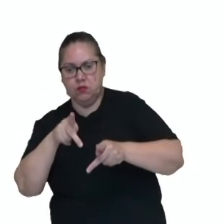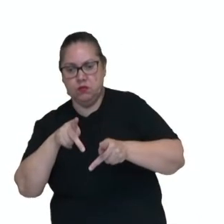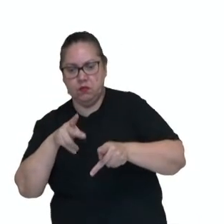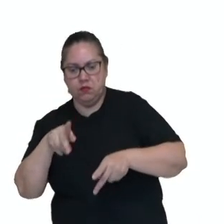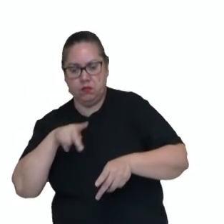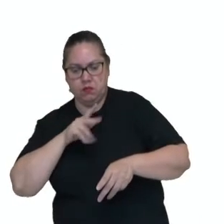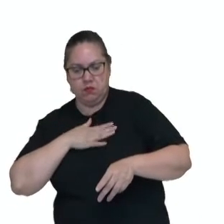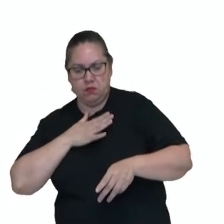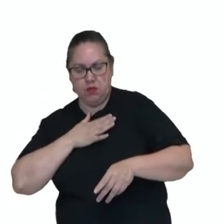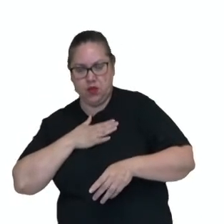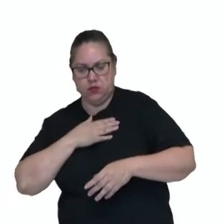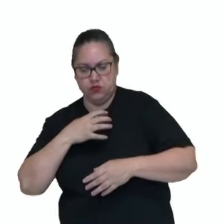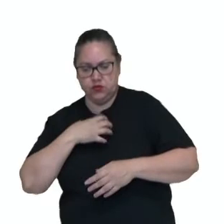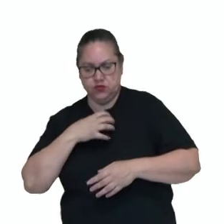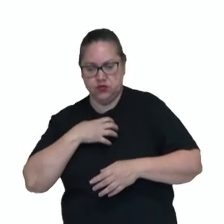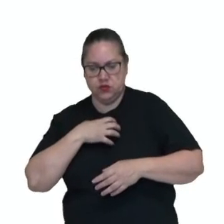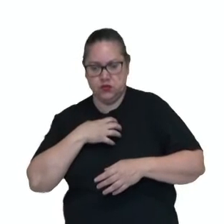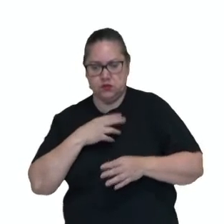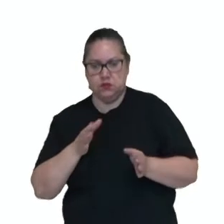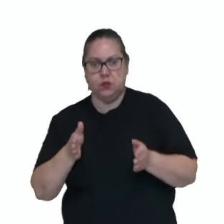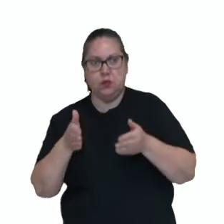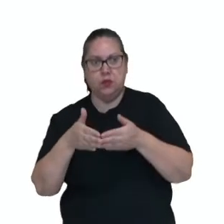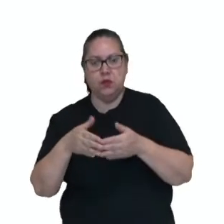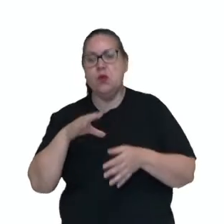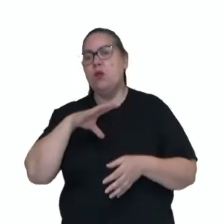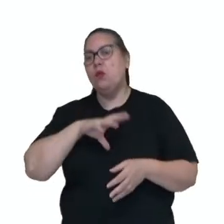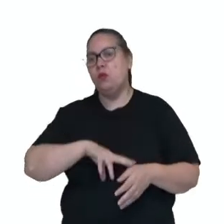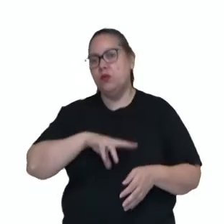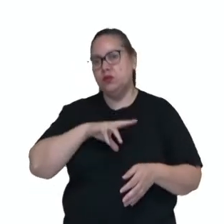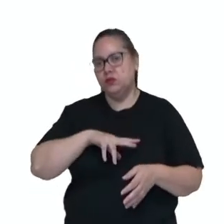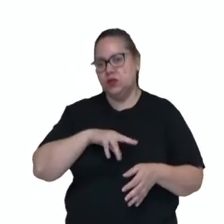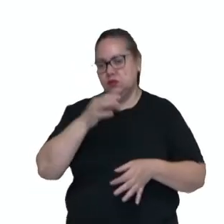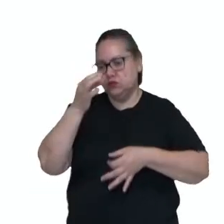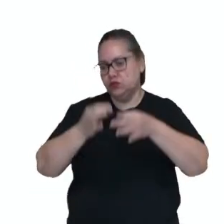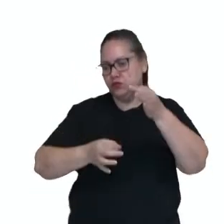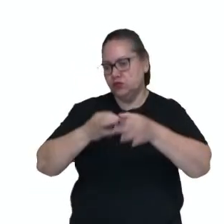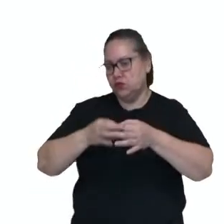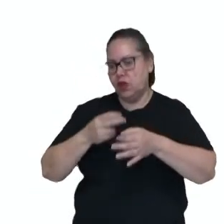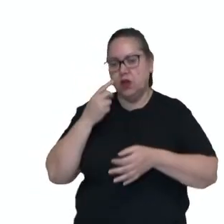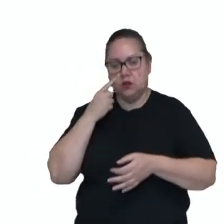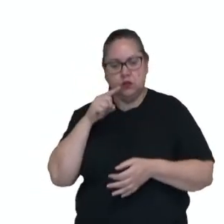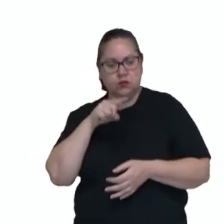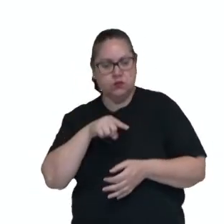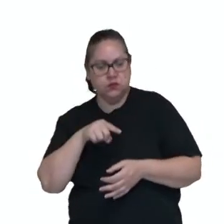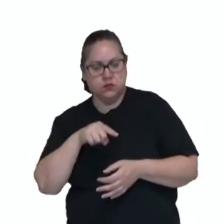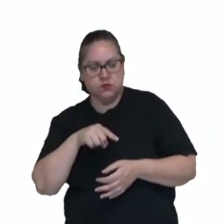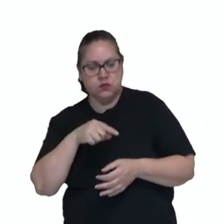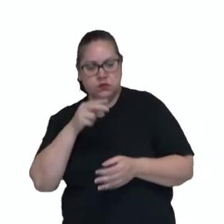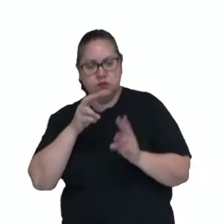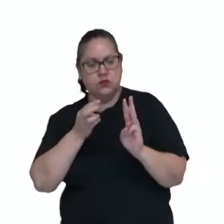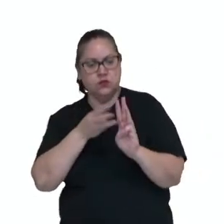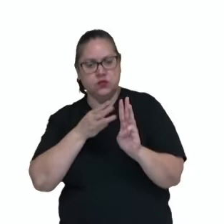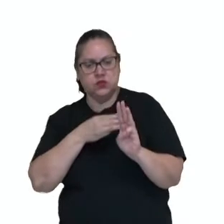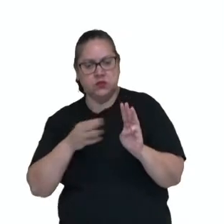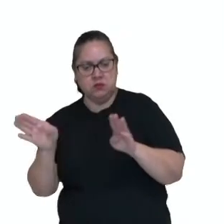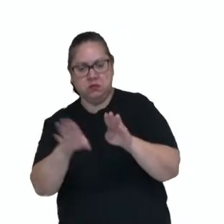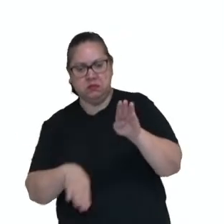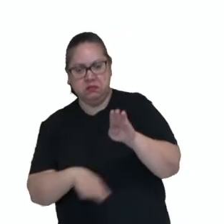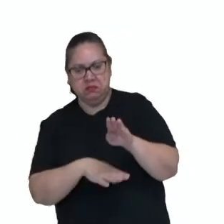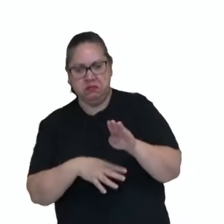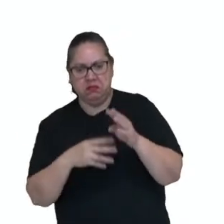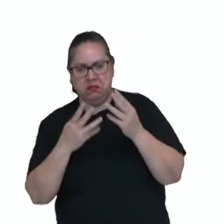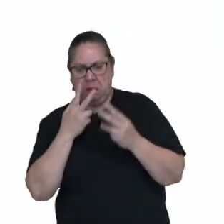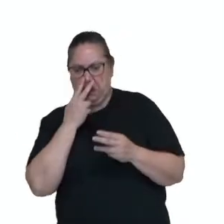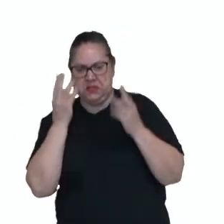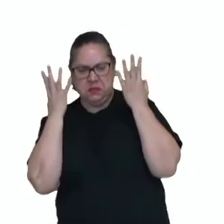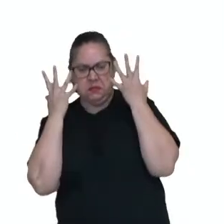viver. Ou seja, resumidamente, os portugueses julgaram os indígenas como povos inferiores, selvagens, sem